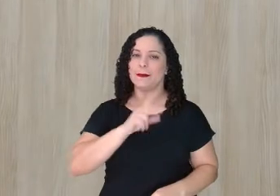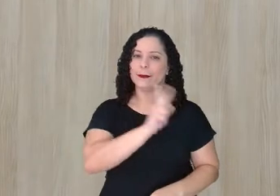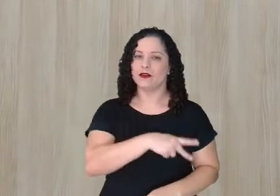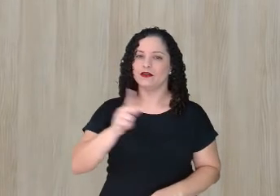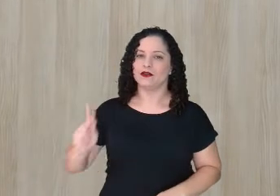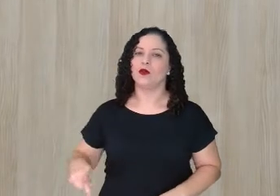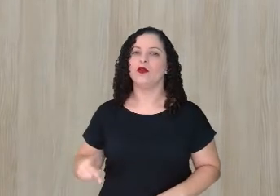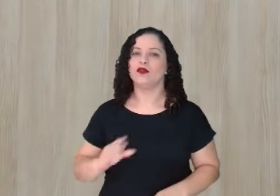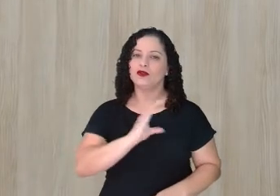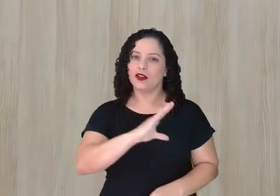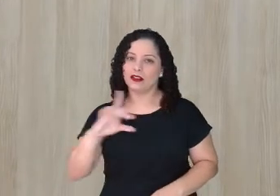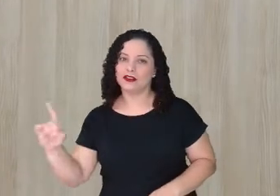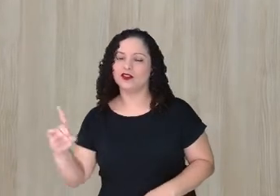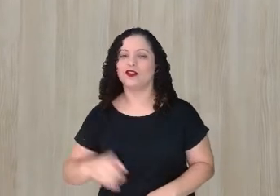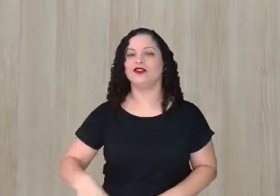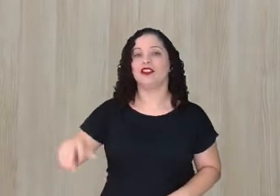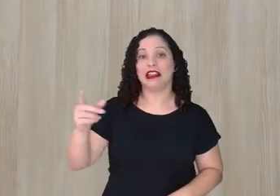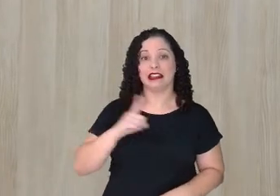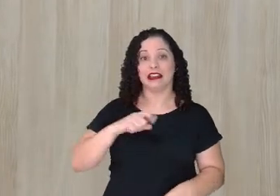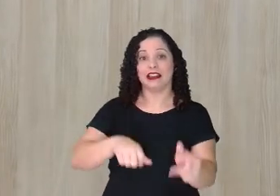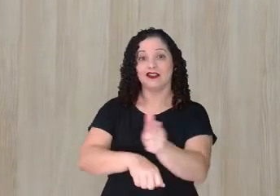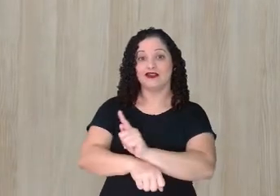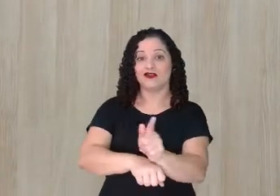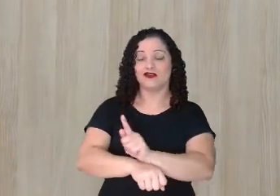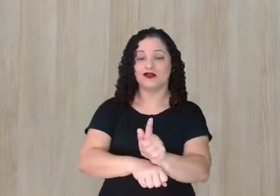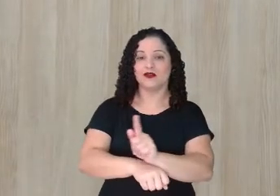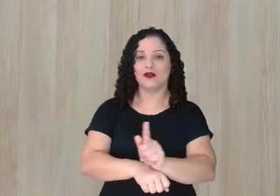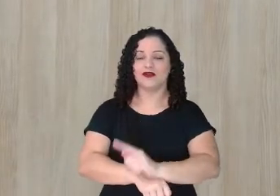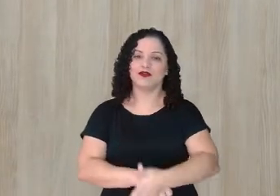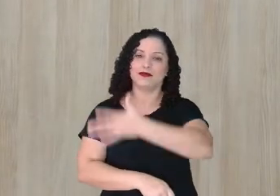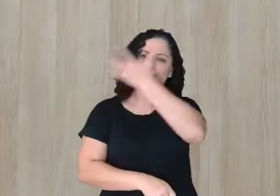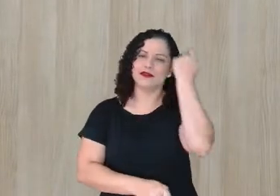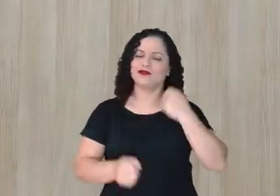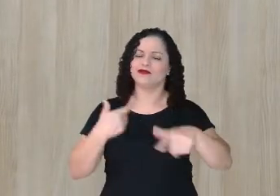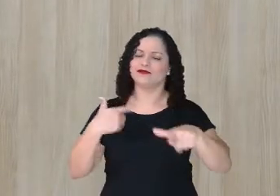gestores, não é? O pessoal que trabalha para manter a escola